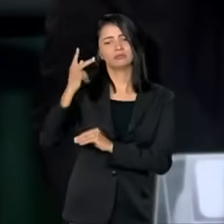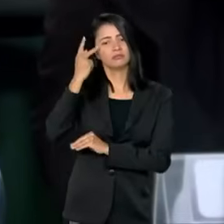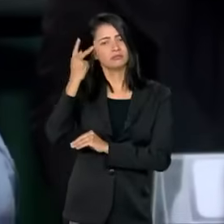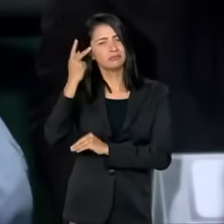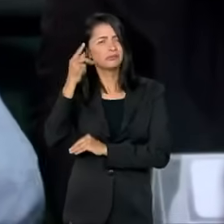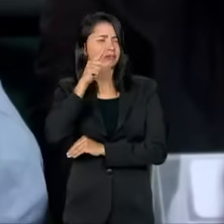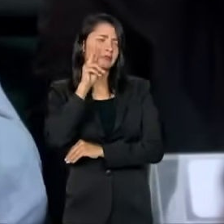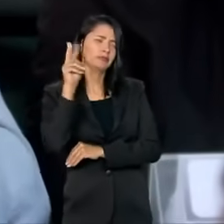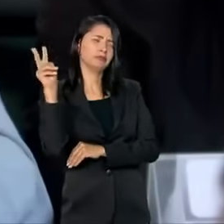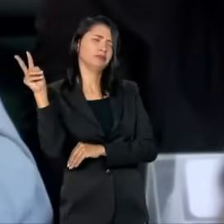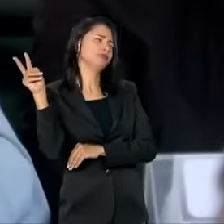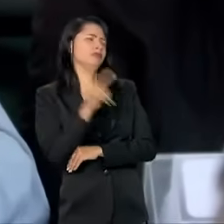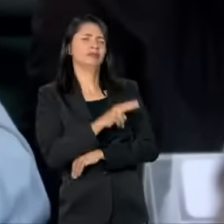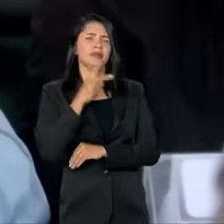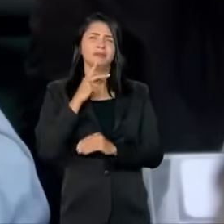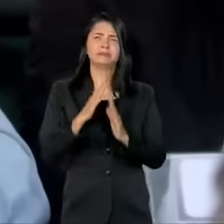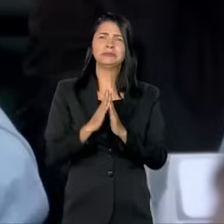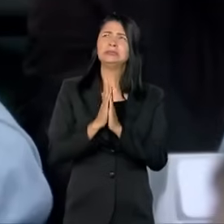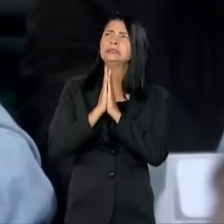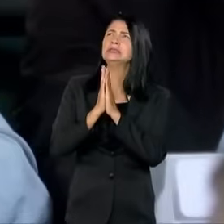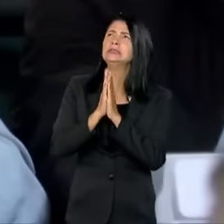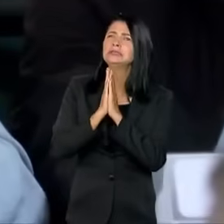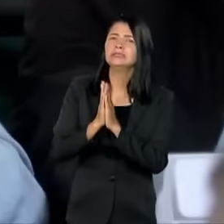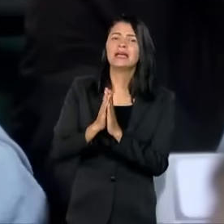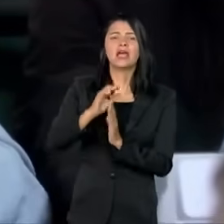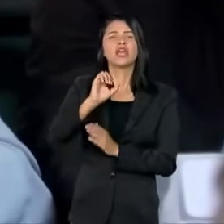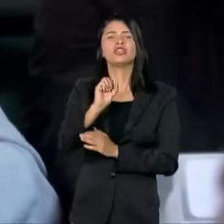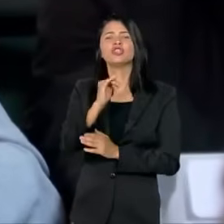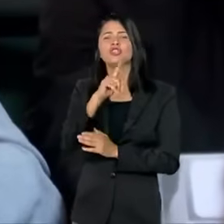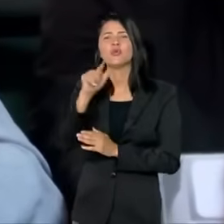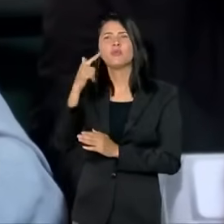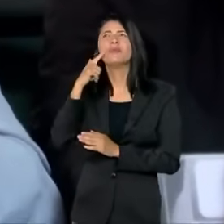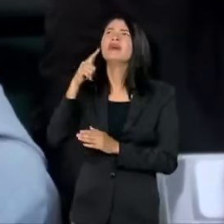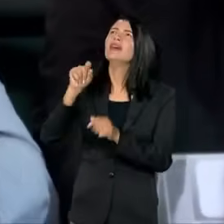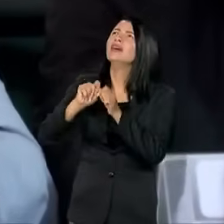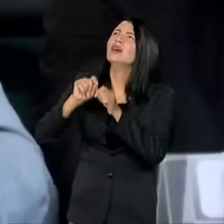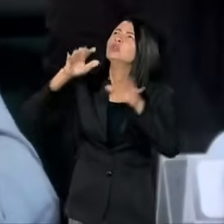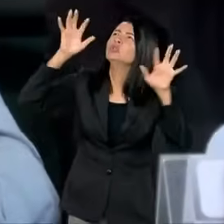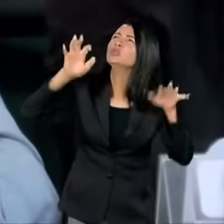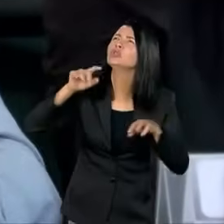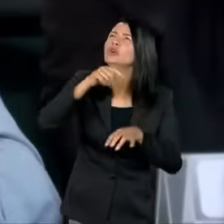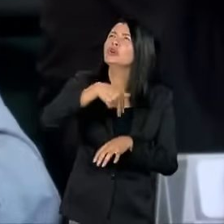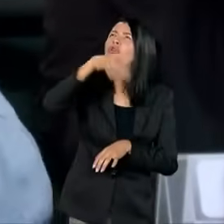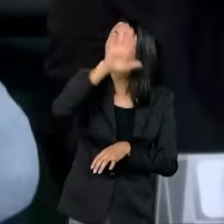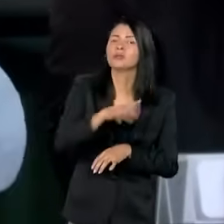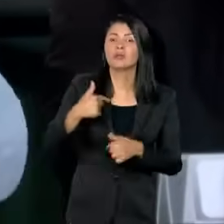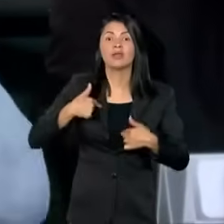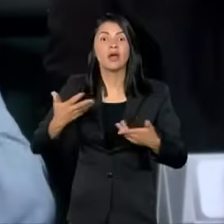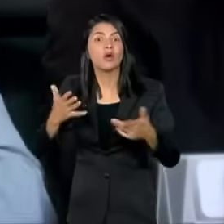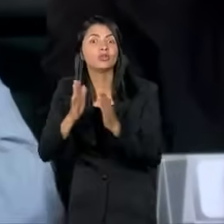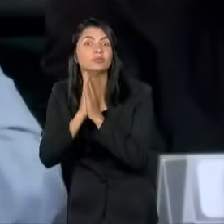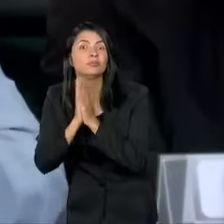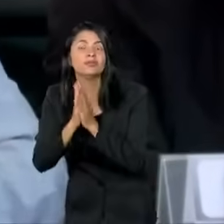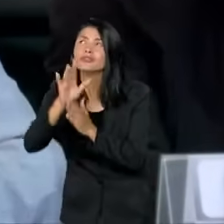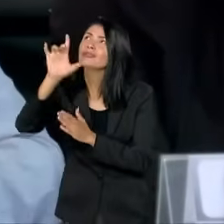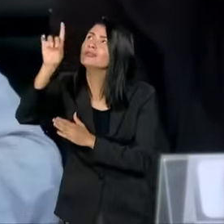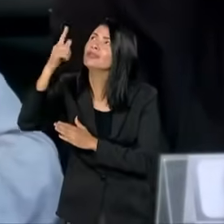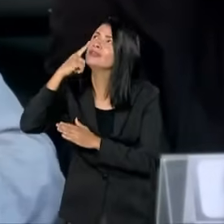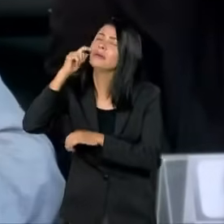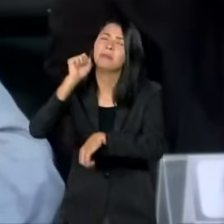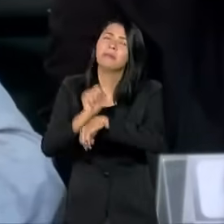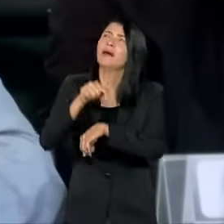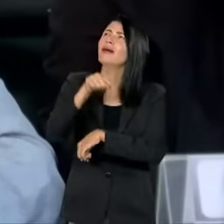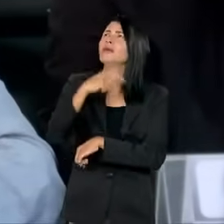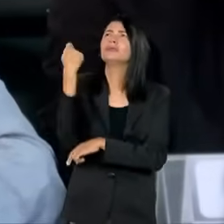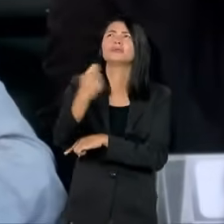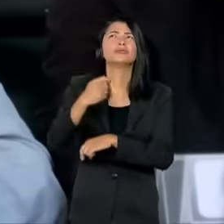assistir tanta procissão pedindo para São José fazer chover no Nordeste. E agora eu estou rezando para pedir para Deus parar de chover